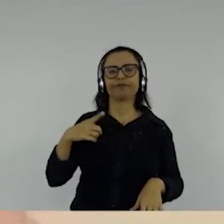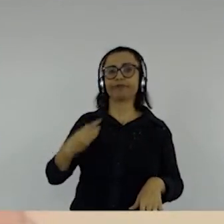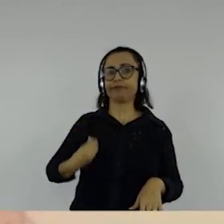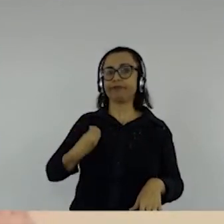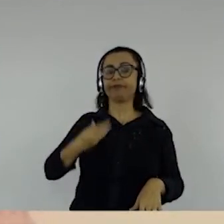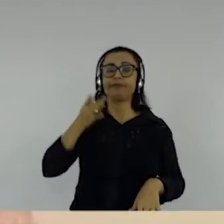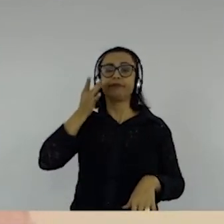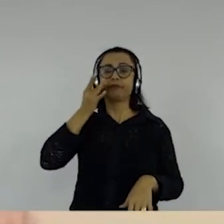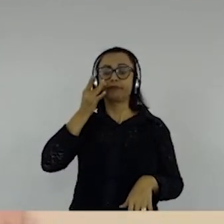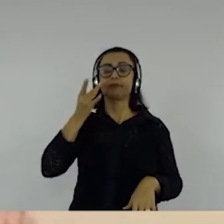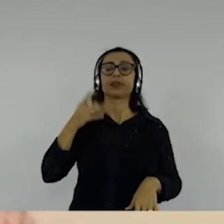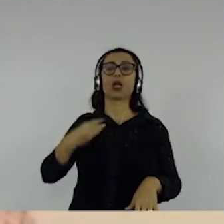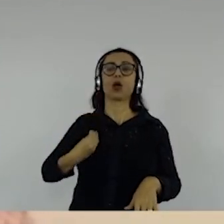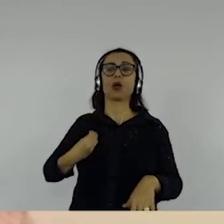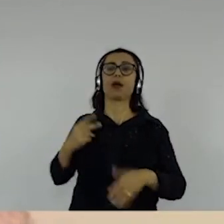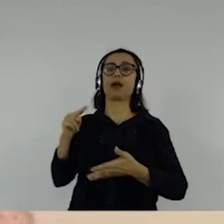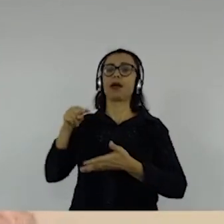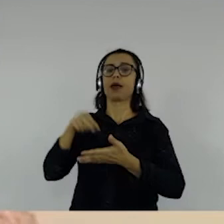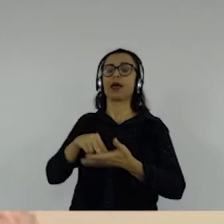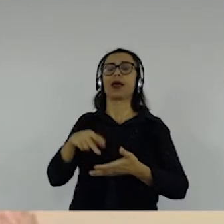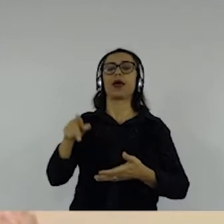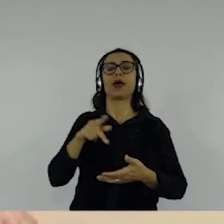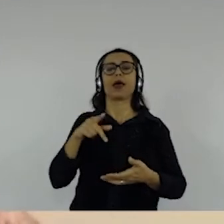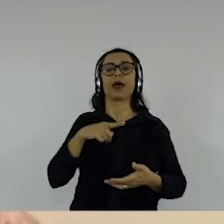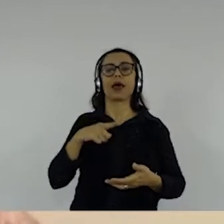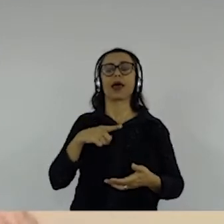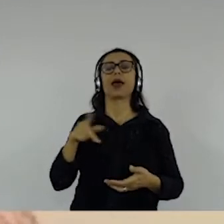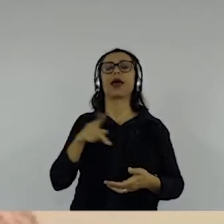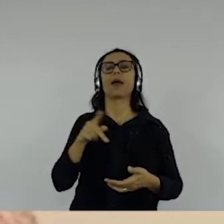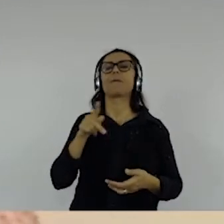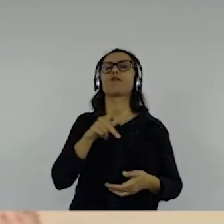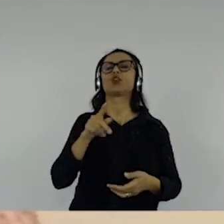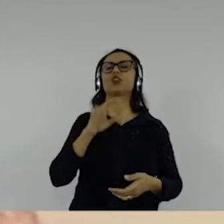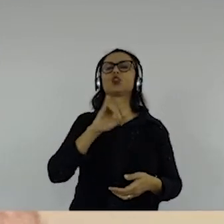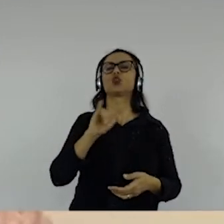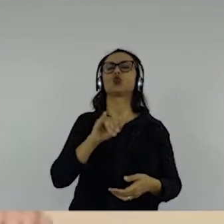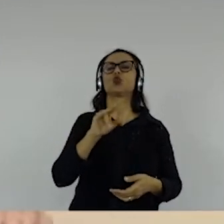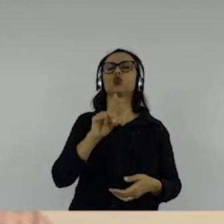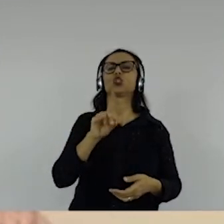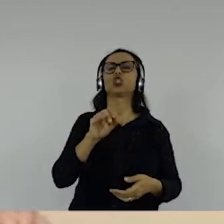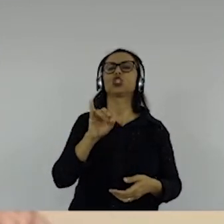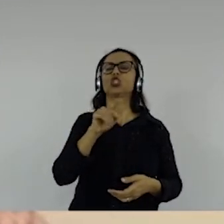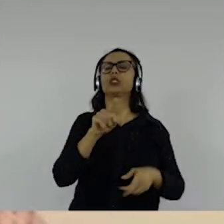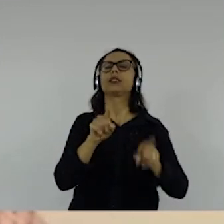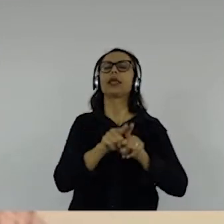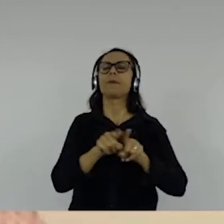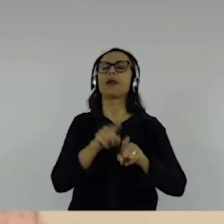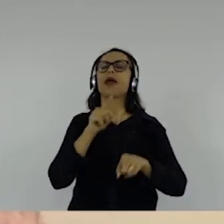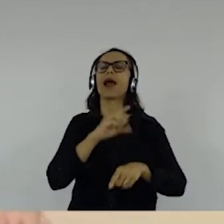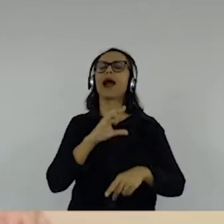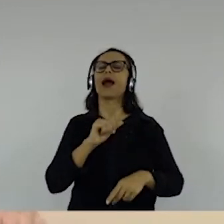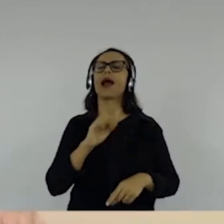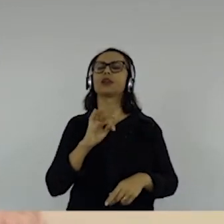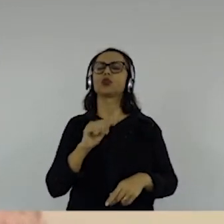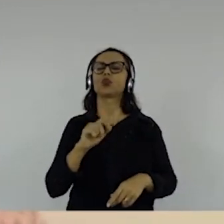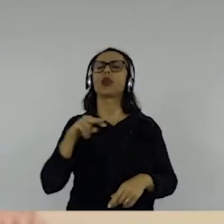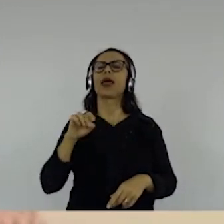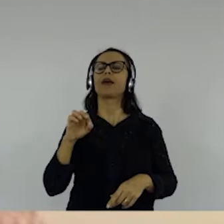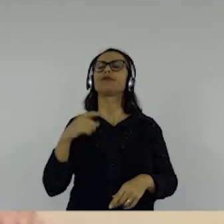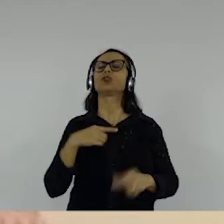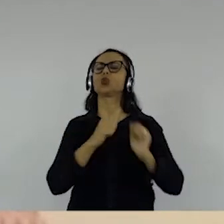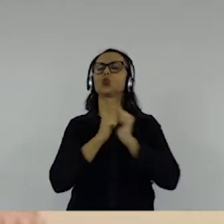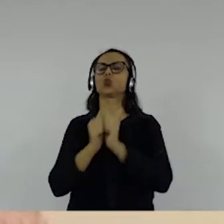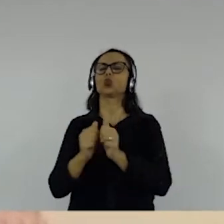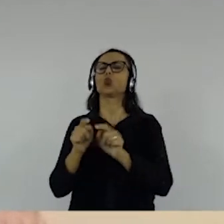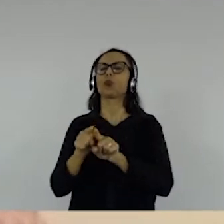presente a um evento organizado pela ESA com a professora Judite, tem impressão até que o Castro Neves participou também, em que a professora